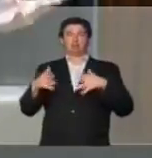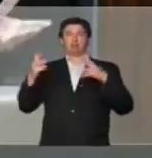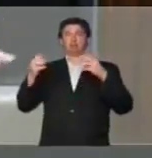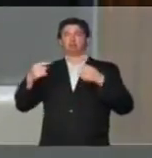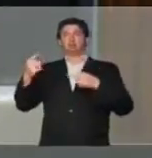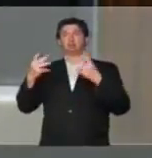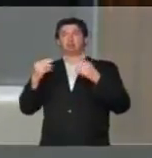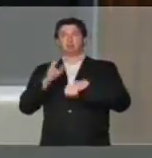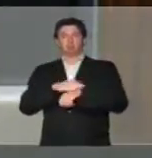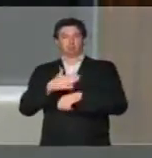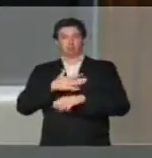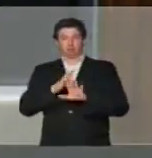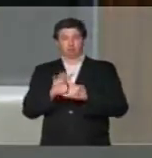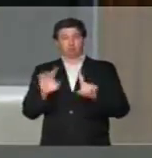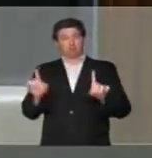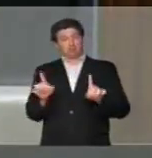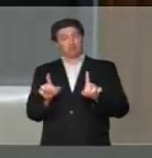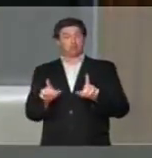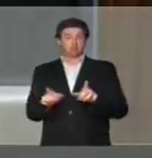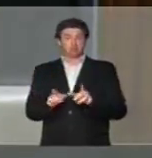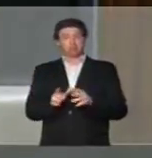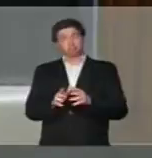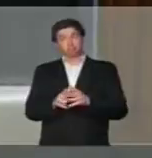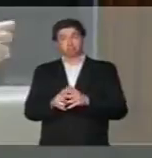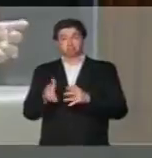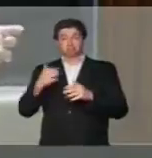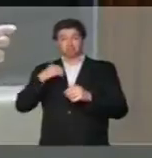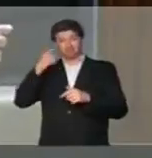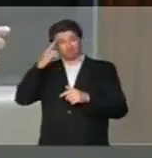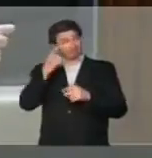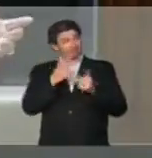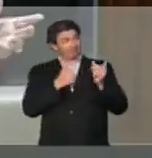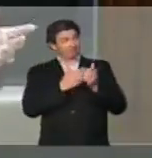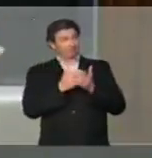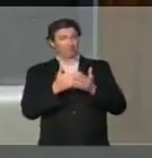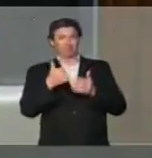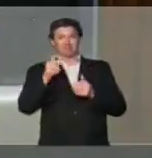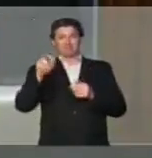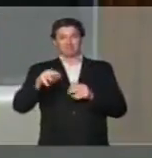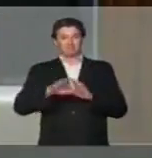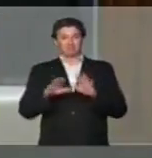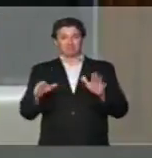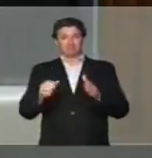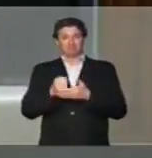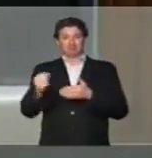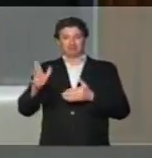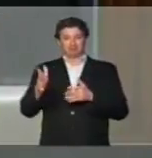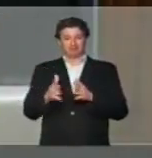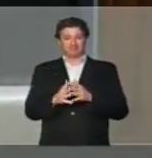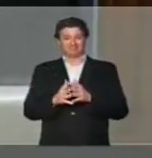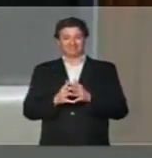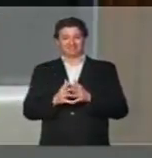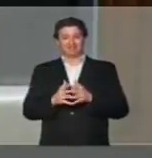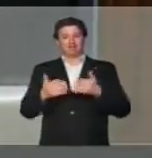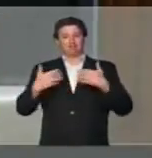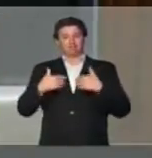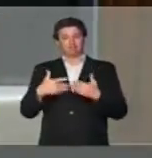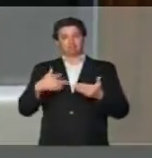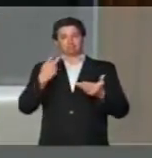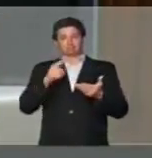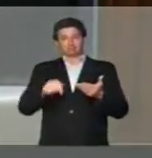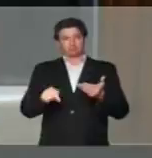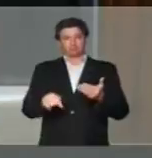adentrar fora do meu tempo, presidente, mas que eu pensei que estava começando agora. Os 25 minutos passaram. Eu quero